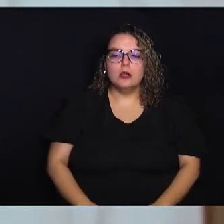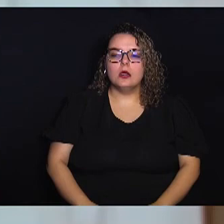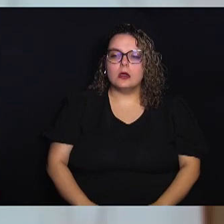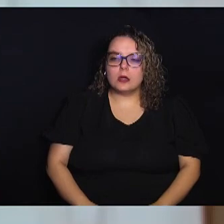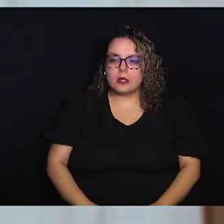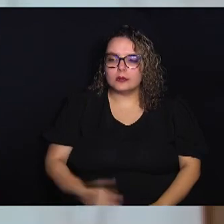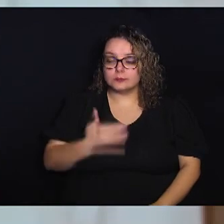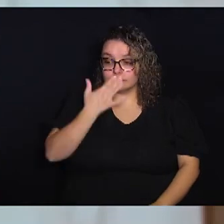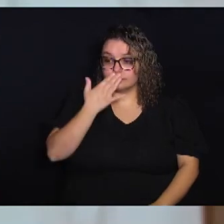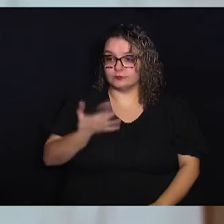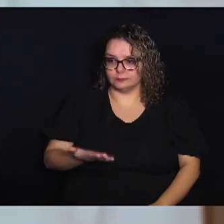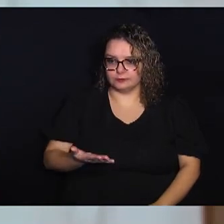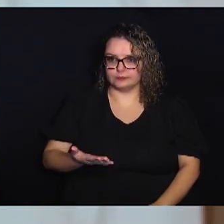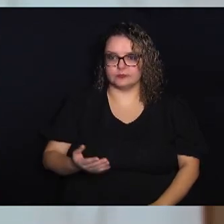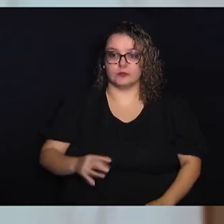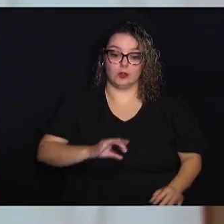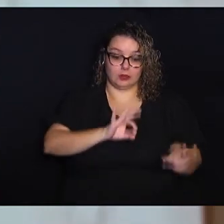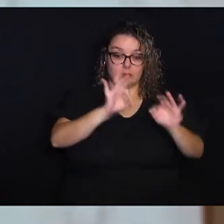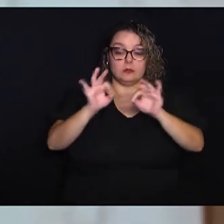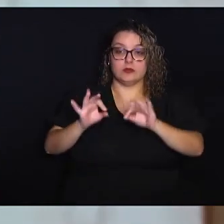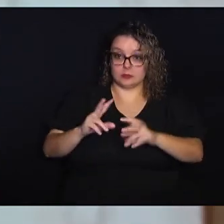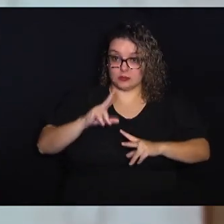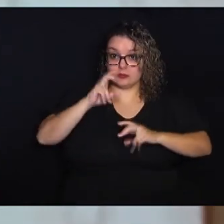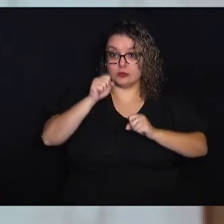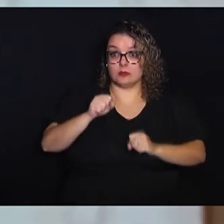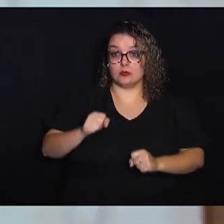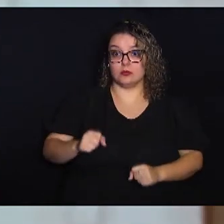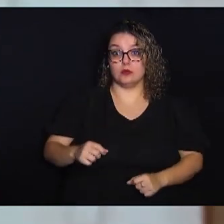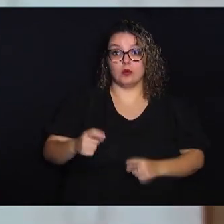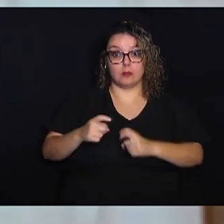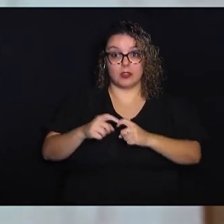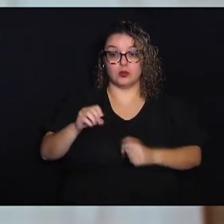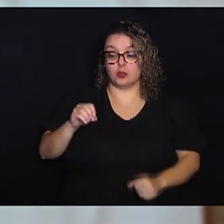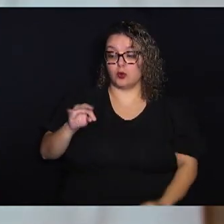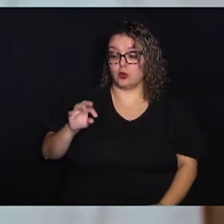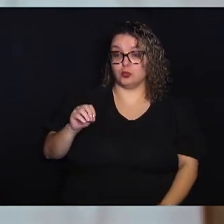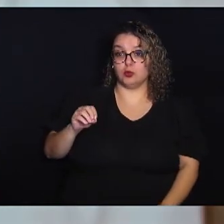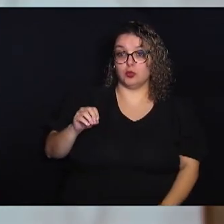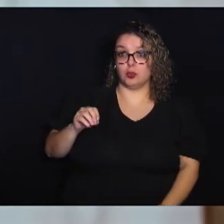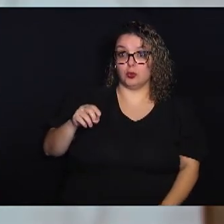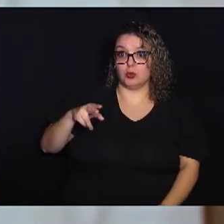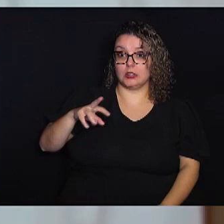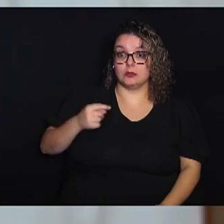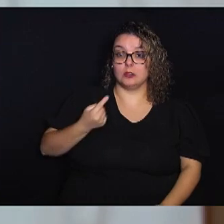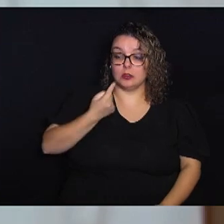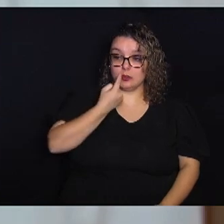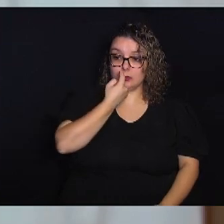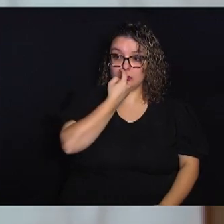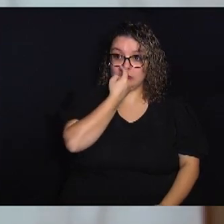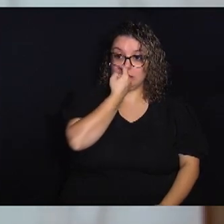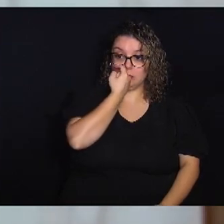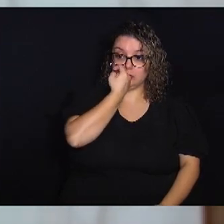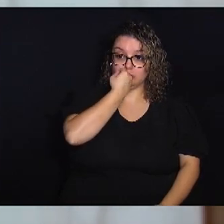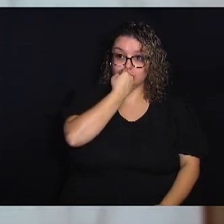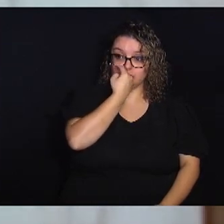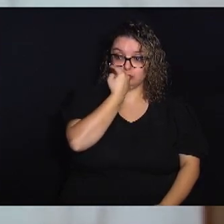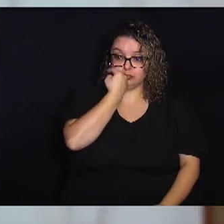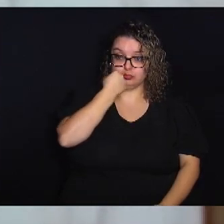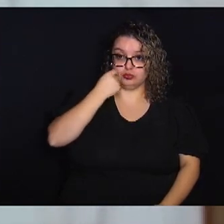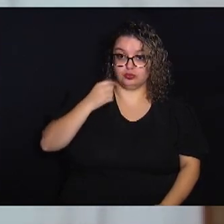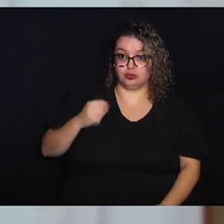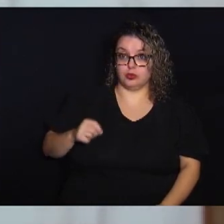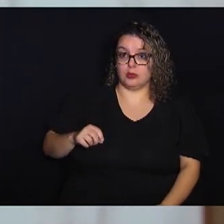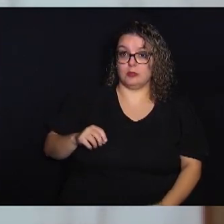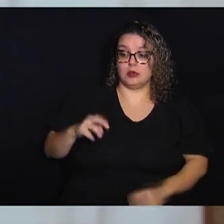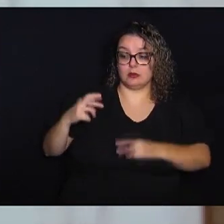acompanhamento forte, então com o otorrino, precisa fazer exames ali de entrar um canudinho que vai enxergar a nossa via respiratória,